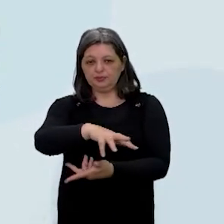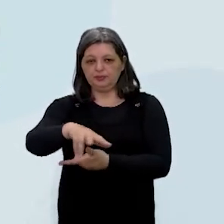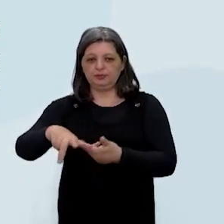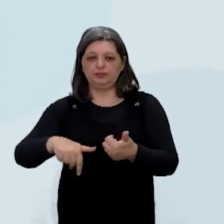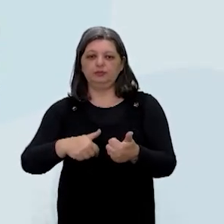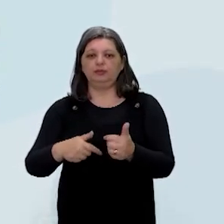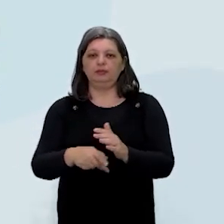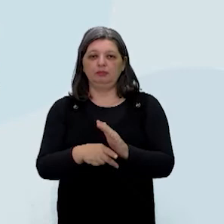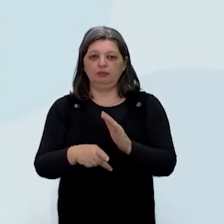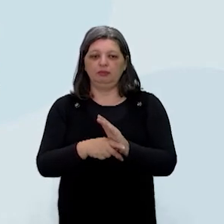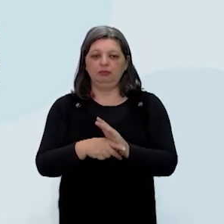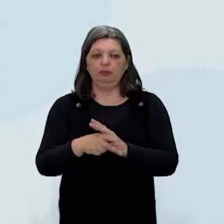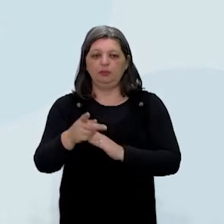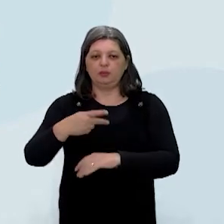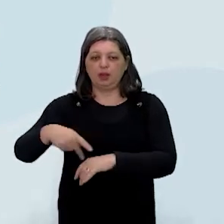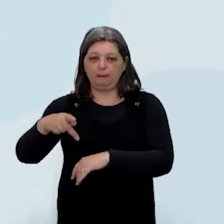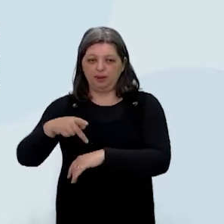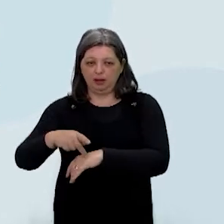por soviéticos e